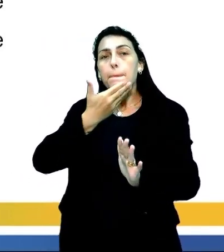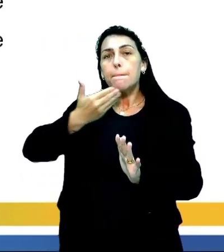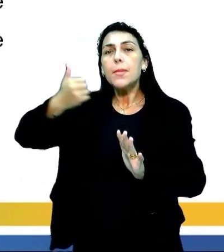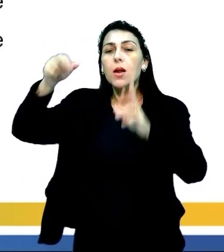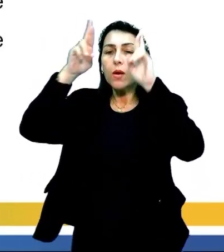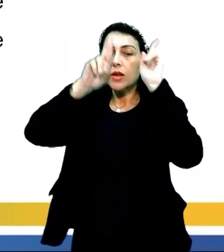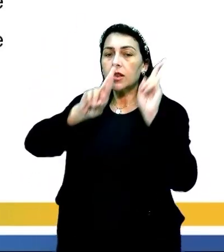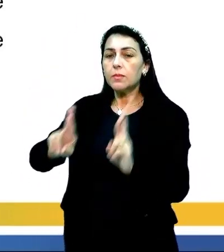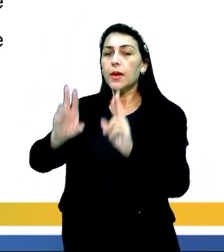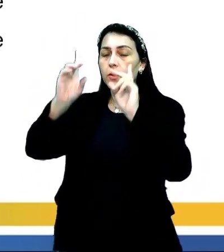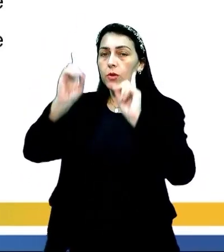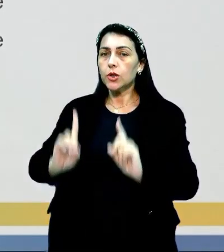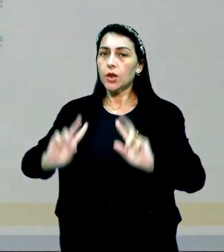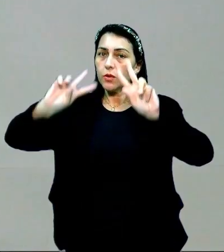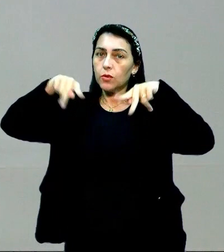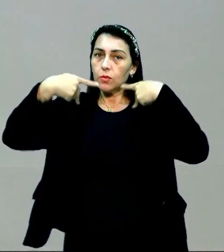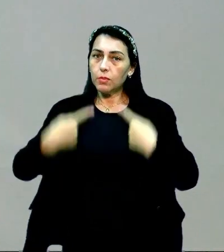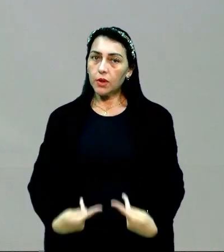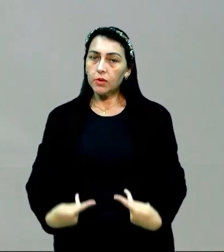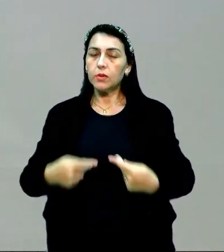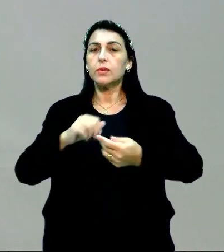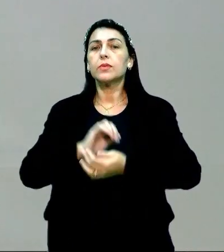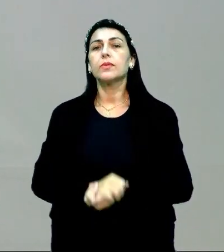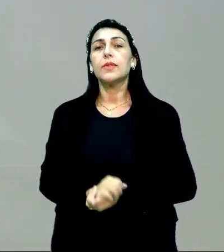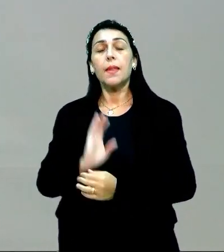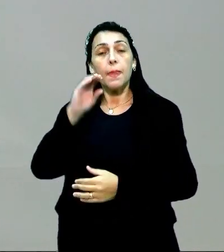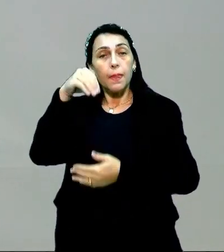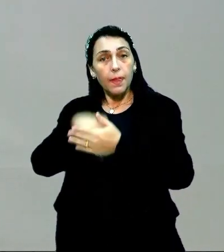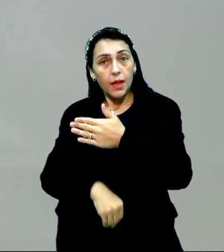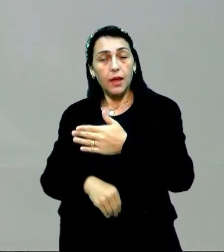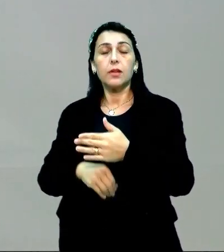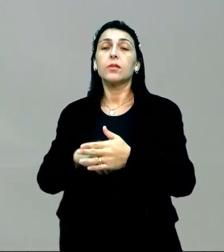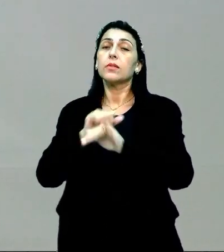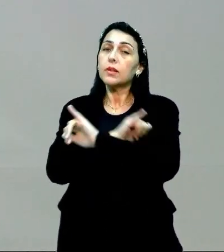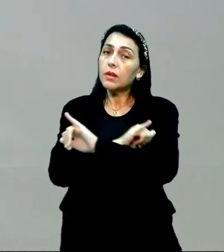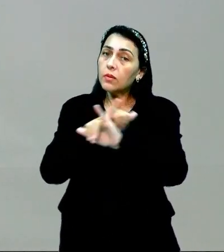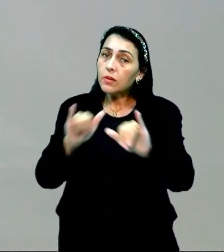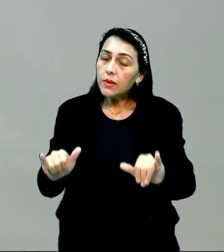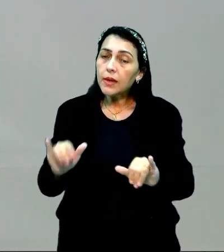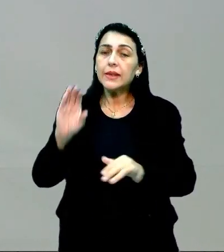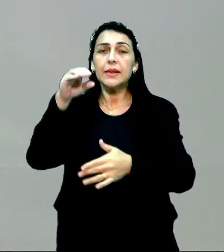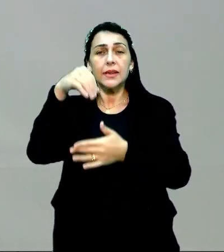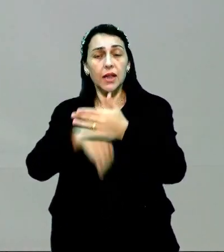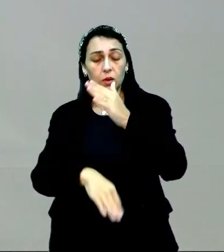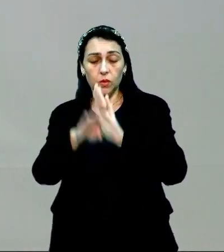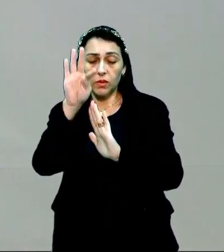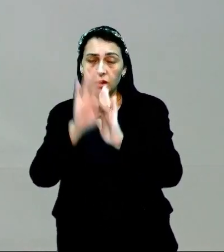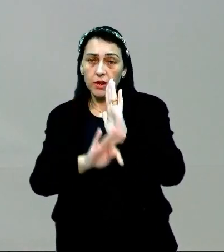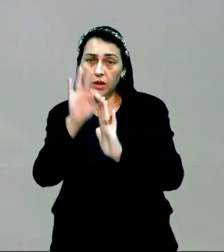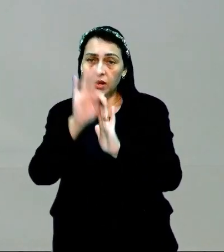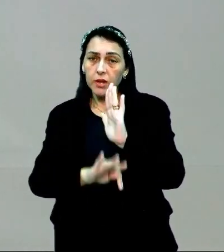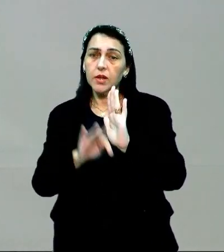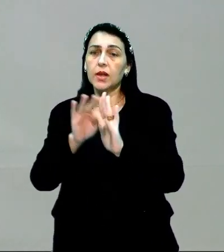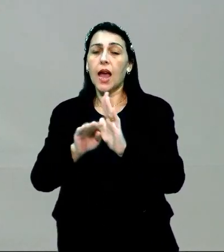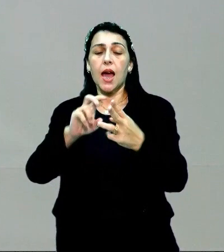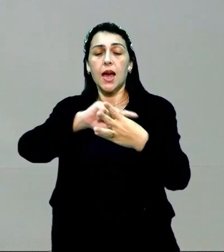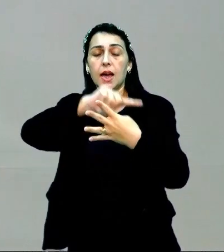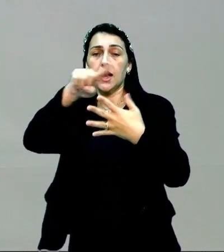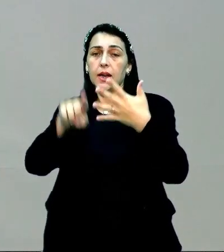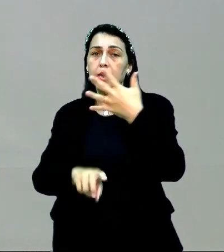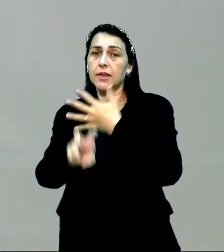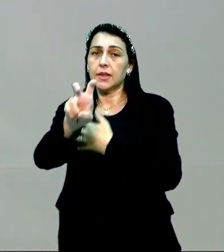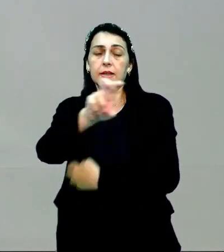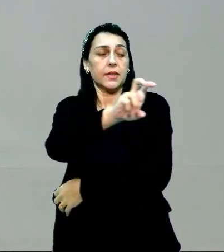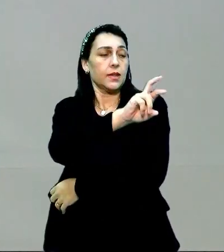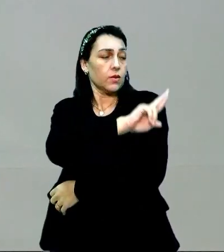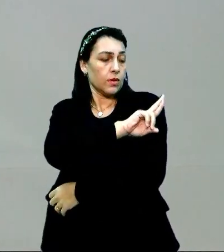que respeite os direitos humanos. Dentro desse enunciado aí, dentro desse texto, engloba as 5